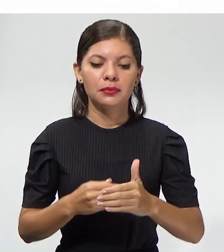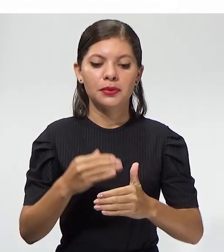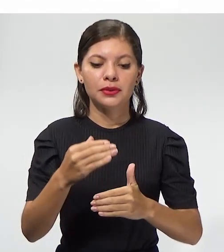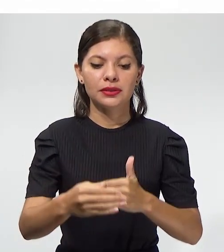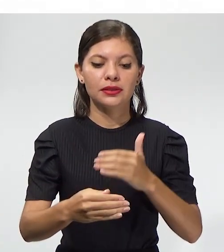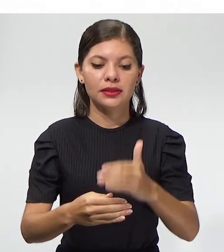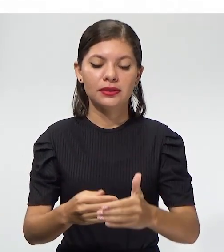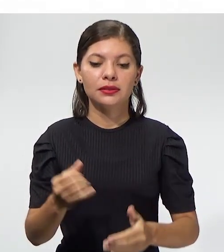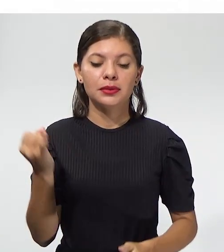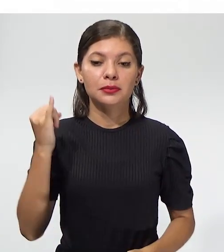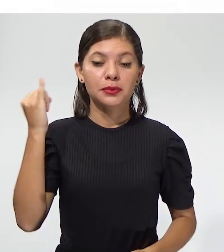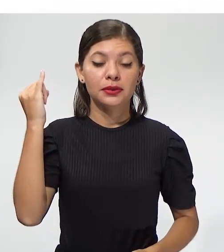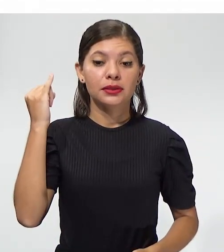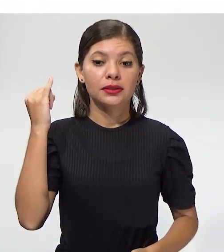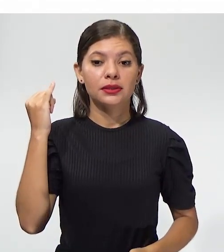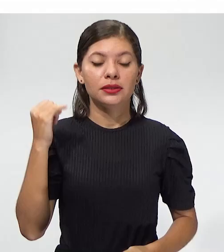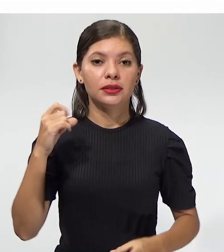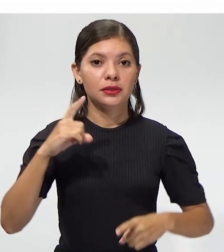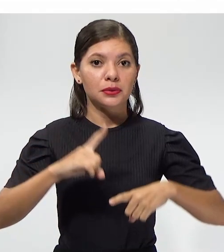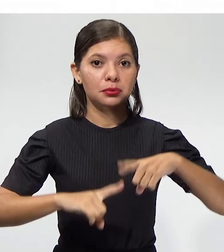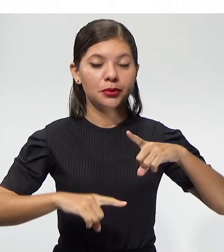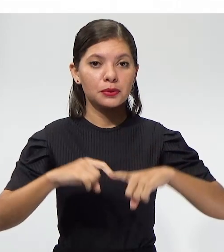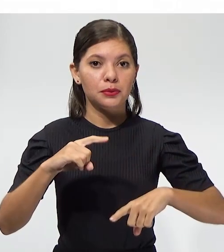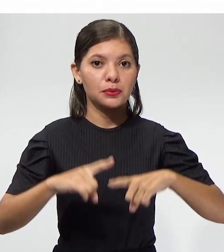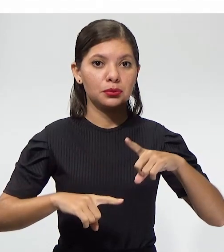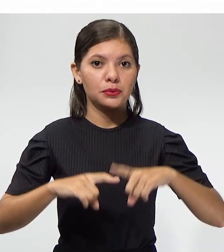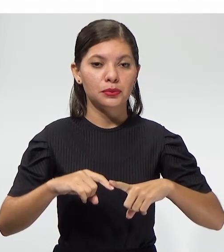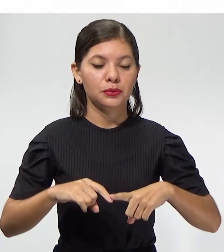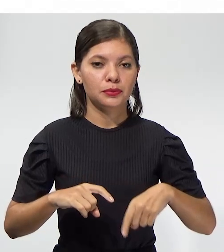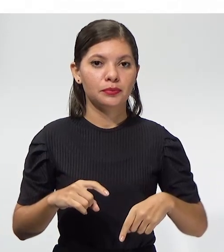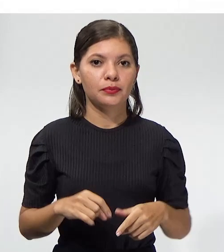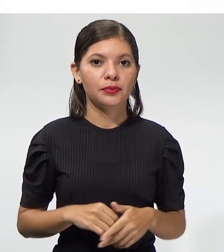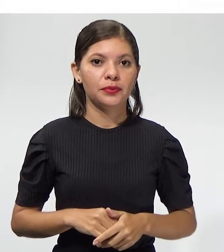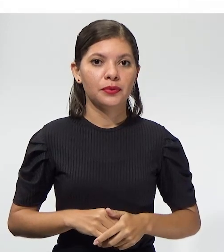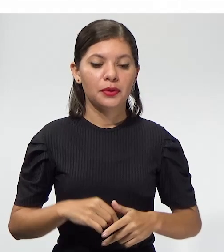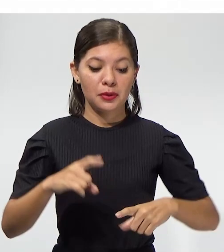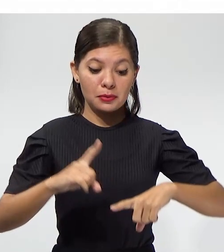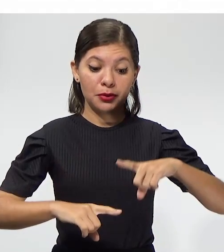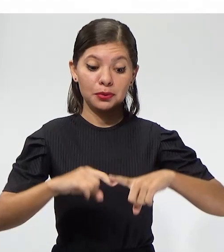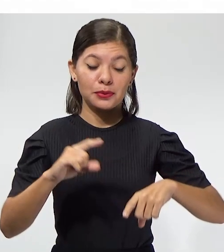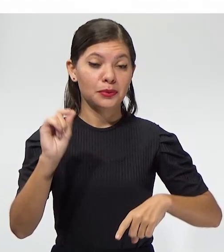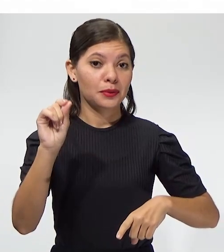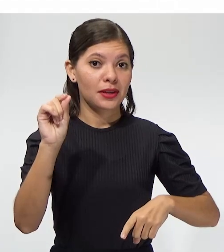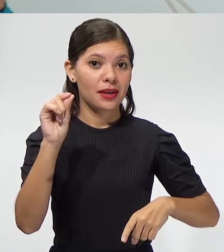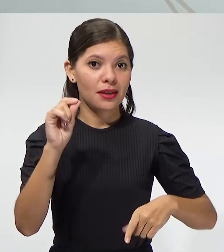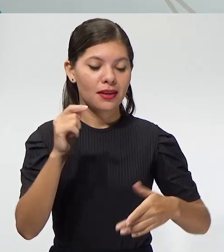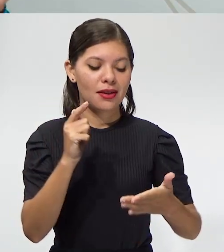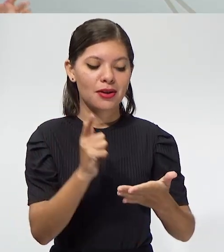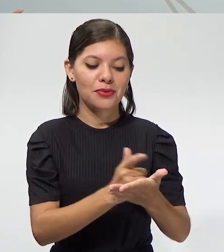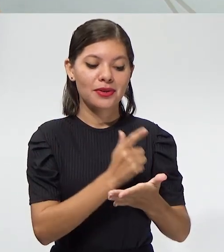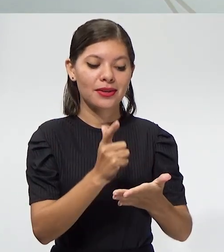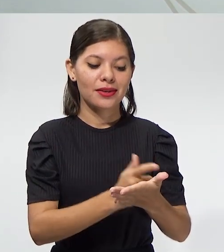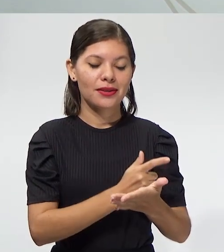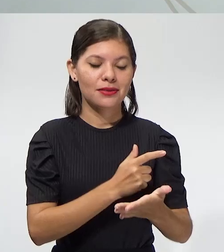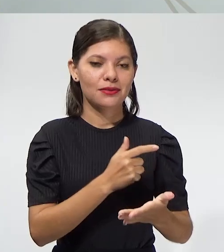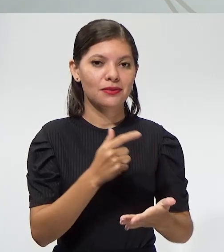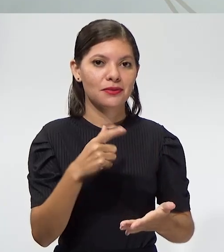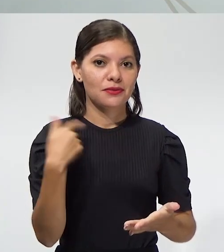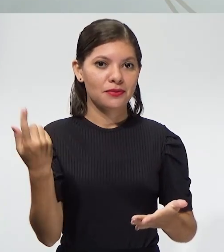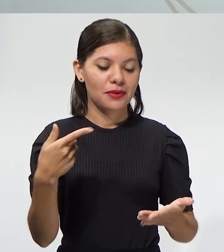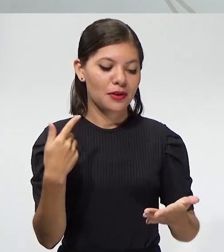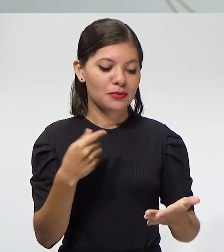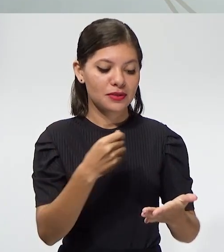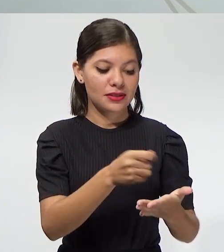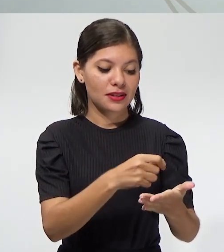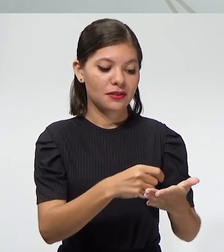que o produto. Então, no nosso caso, o produto será um livro. Nós vamos escrever um livro conjunto,